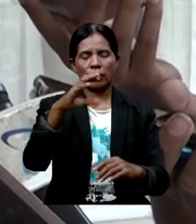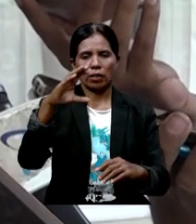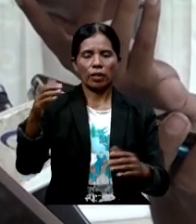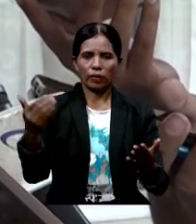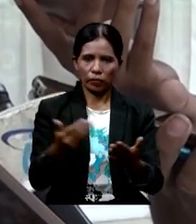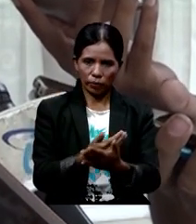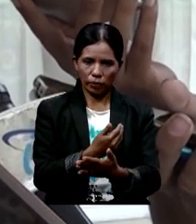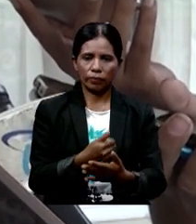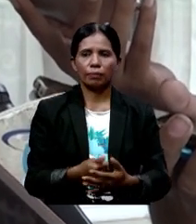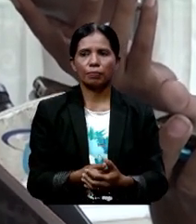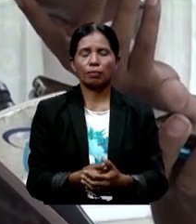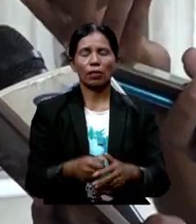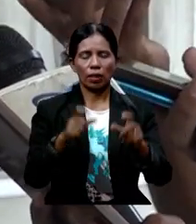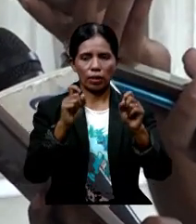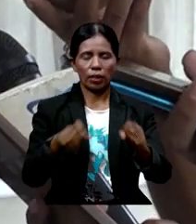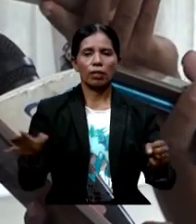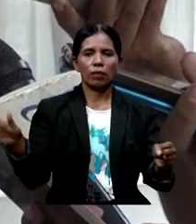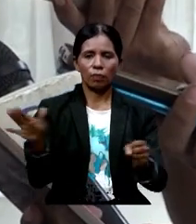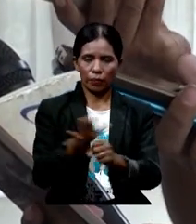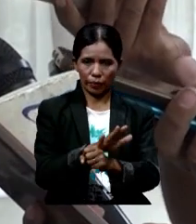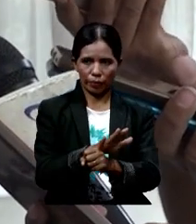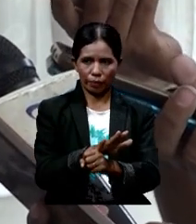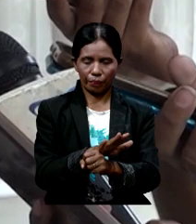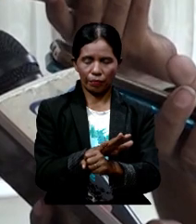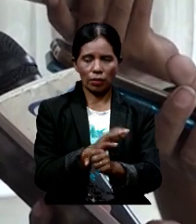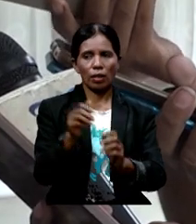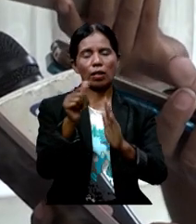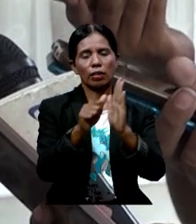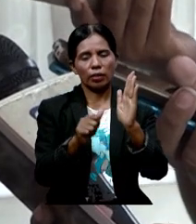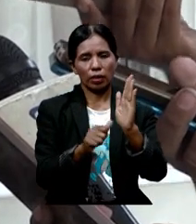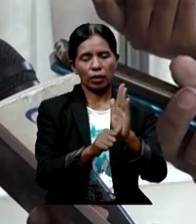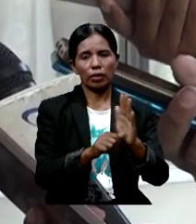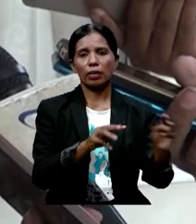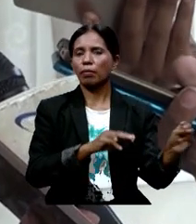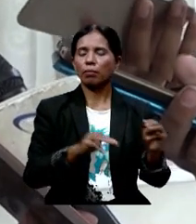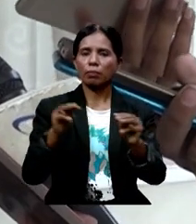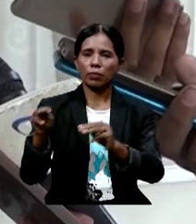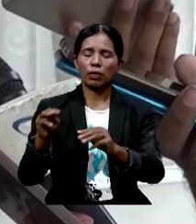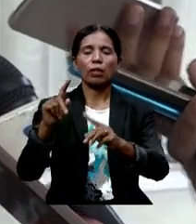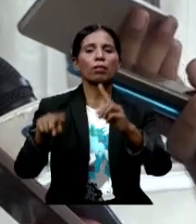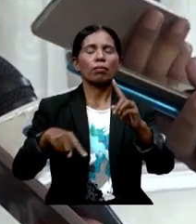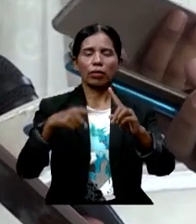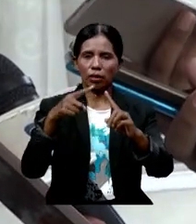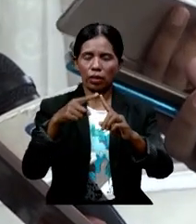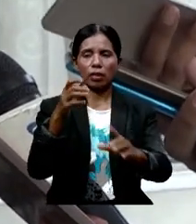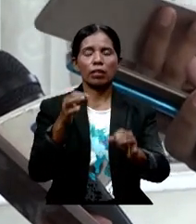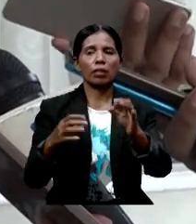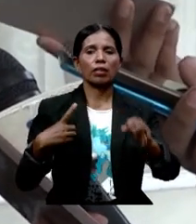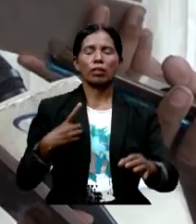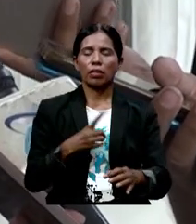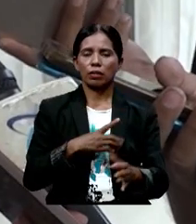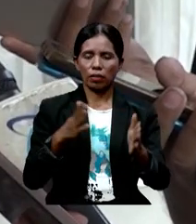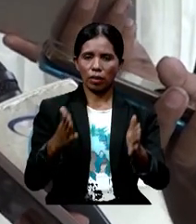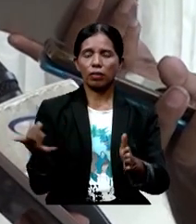também. Tem que completo. A agenda né, se muda para Enrira quando o deputado será